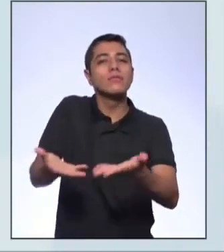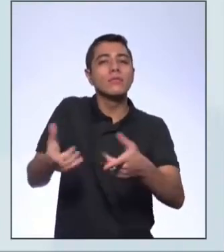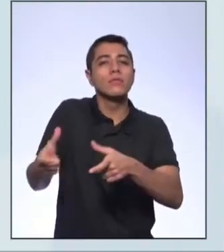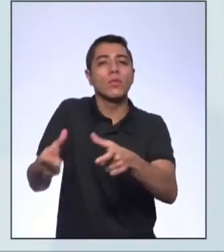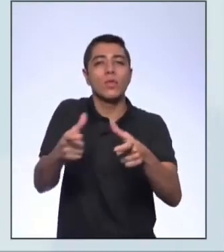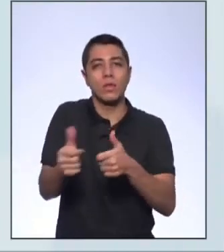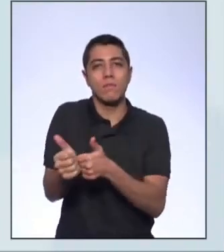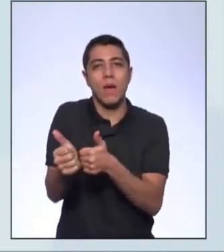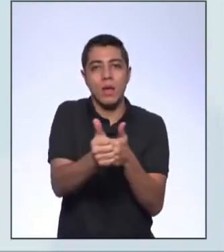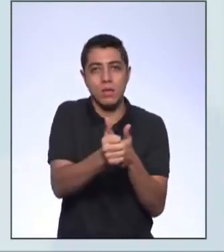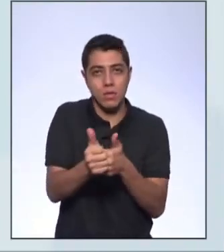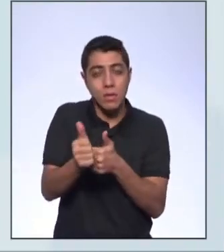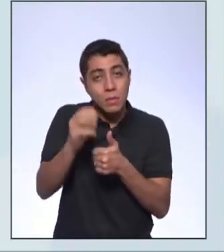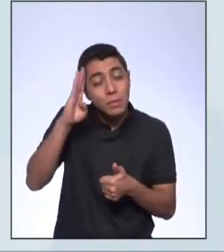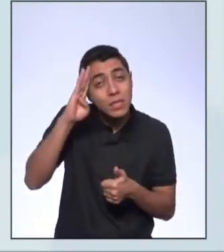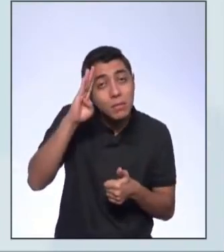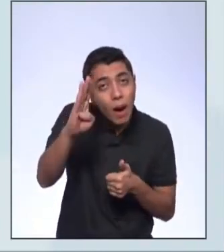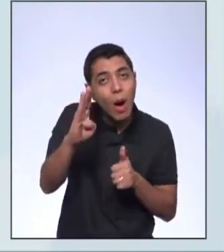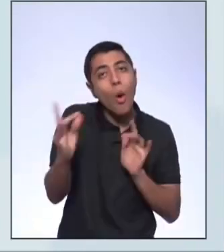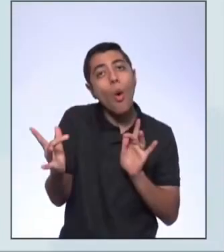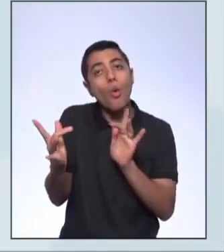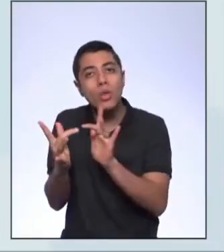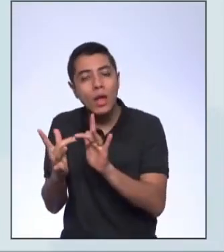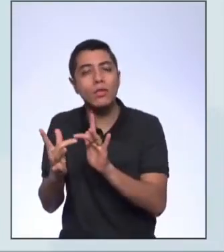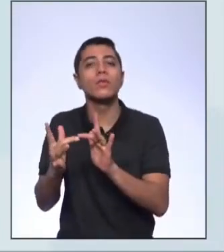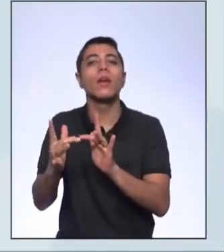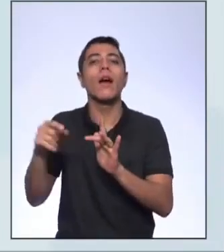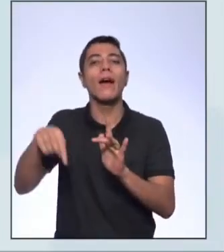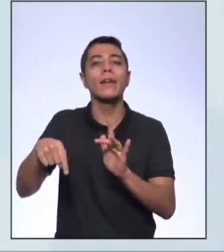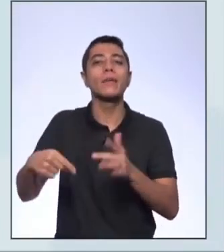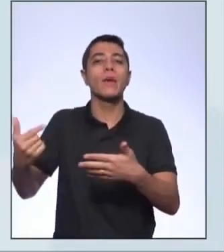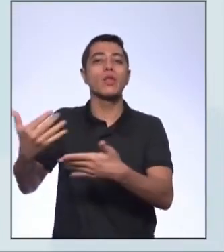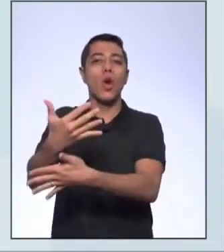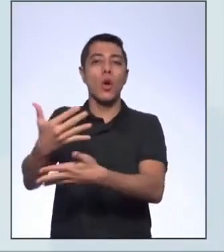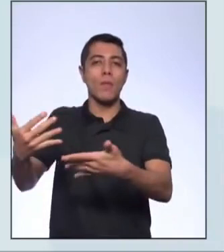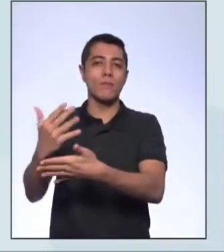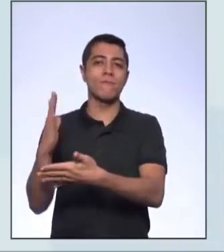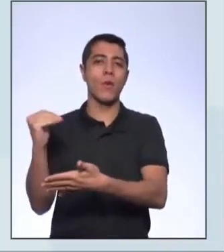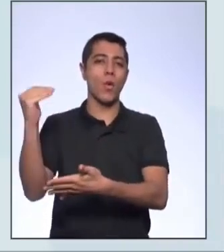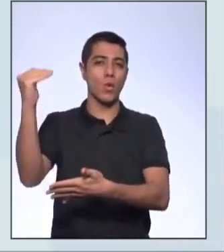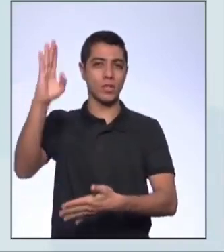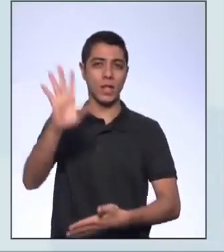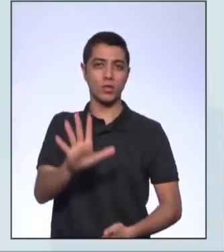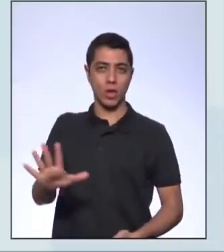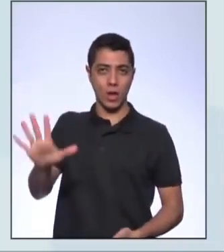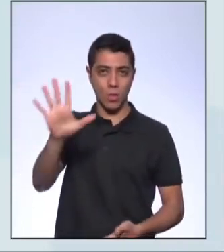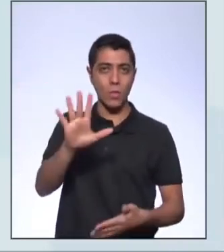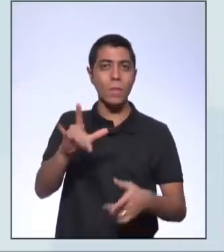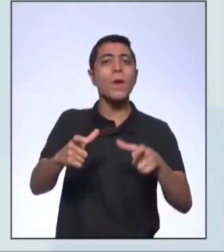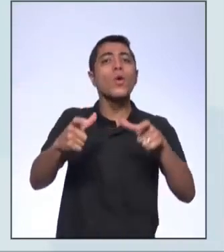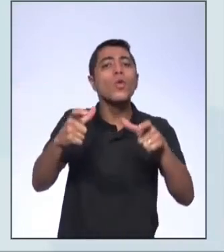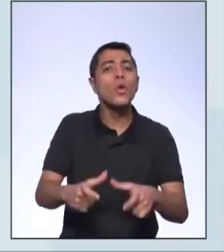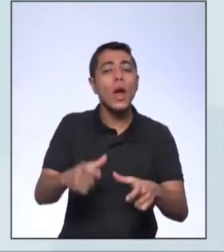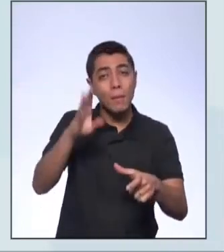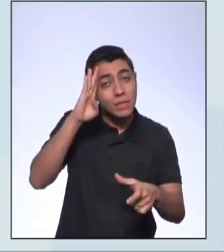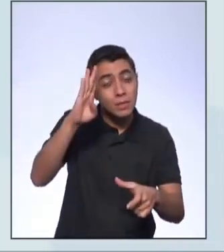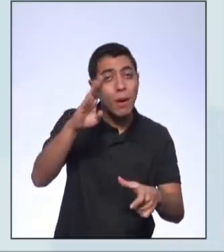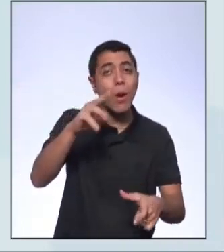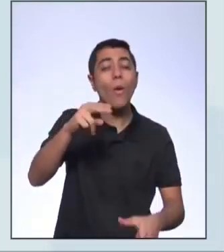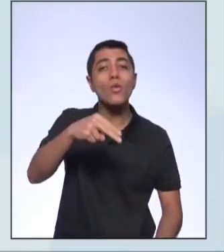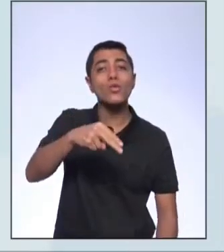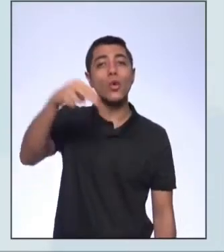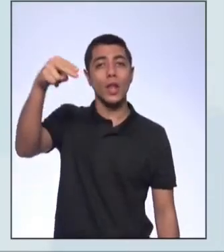apenas com as três metrópoles nacional com presença mais atenção nas áreas de maior ocupação do Nordeste e do centro sul